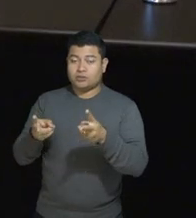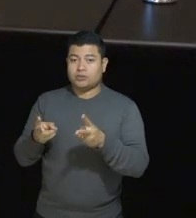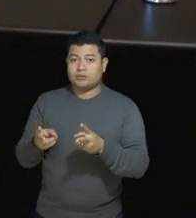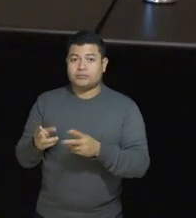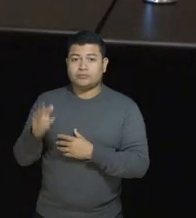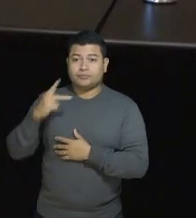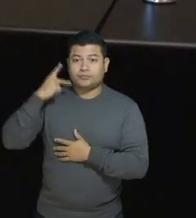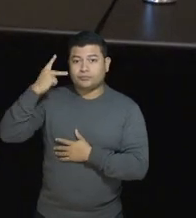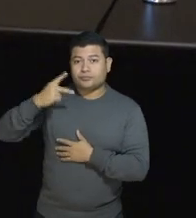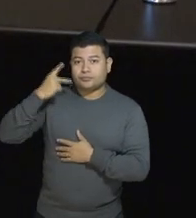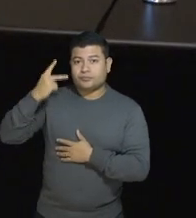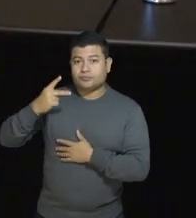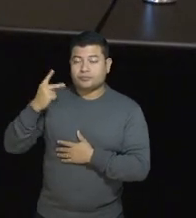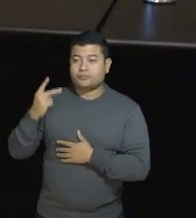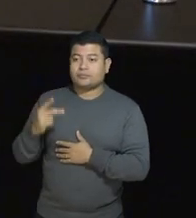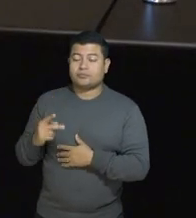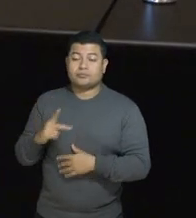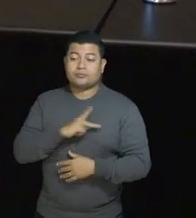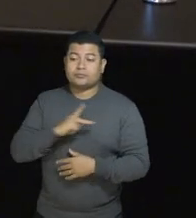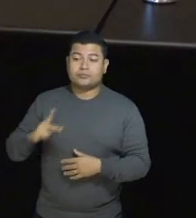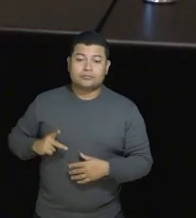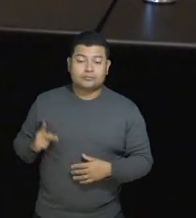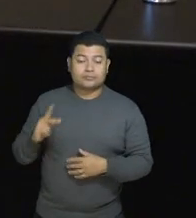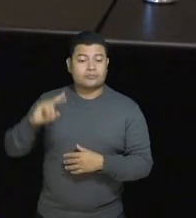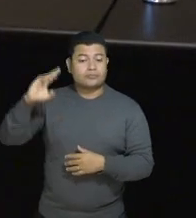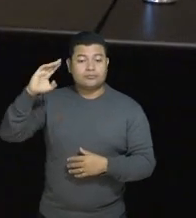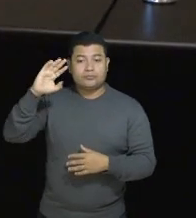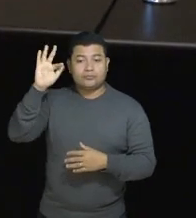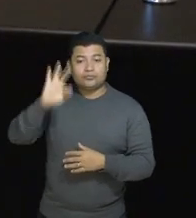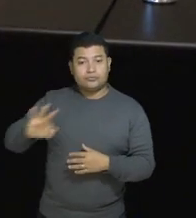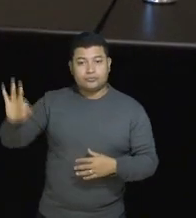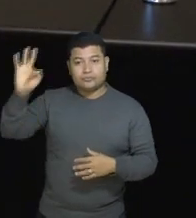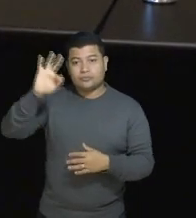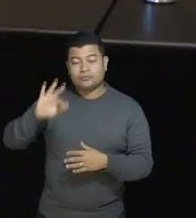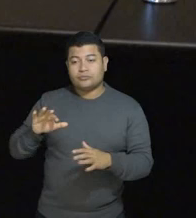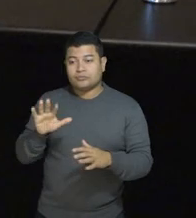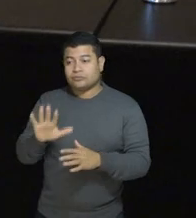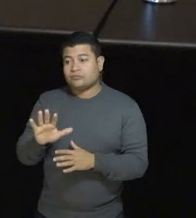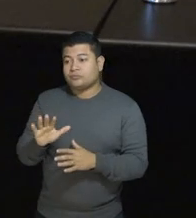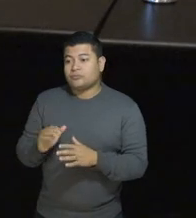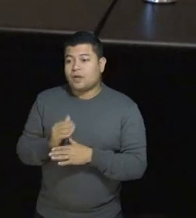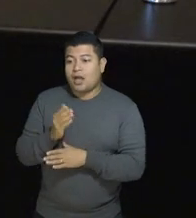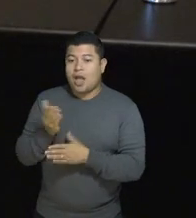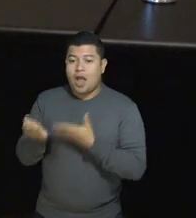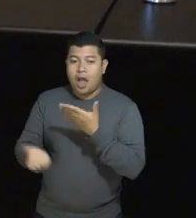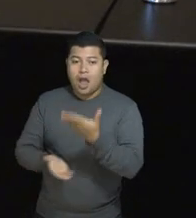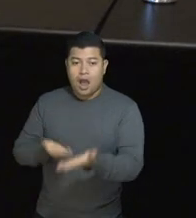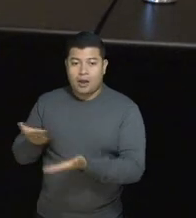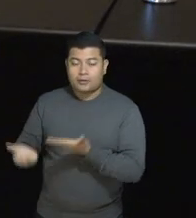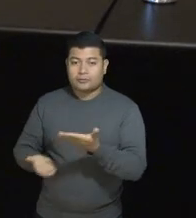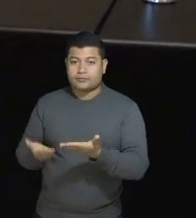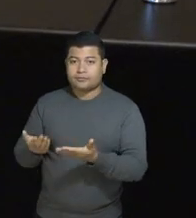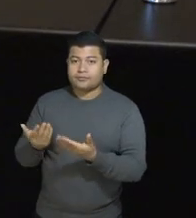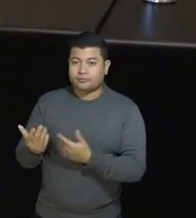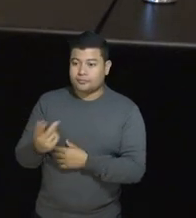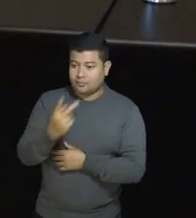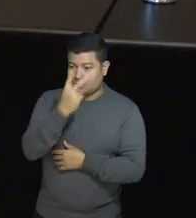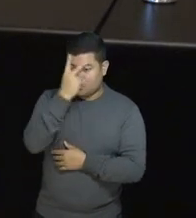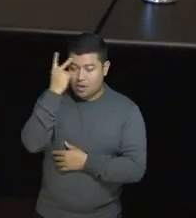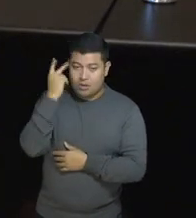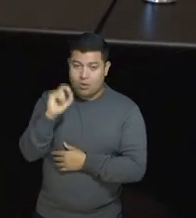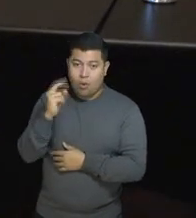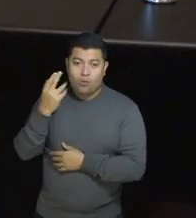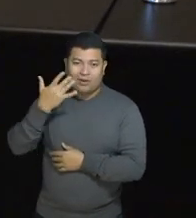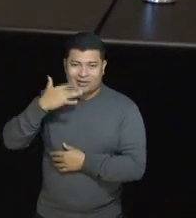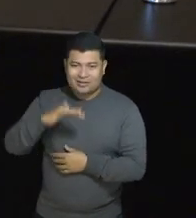política pública nacional, né, que não contempla, então, as crianças, os estudantes com TDAH